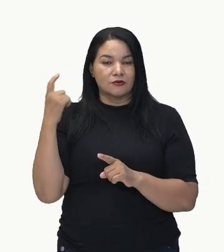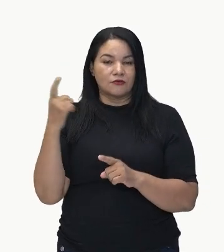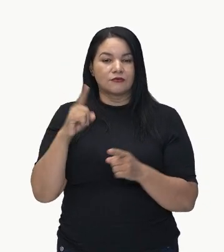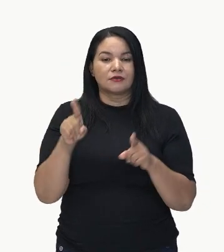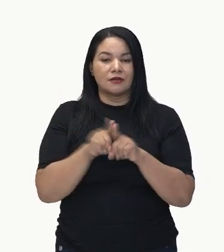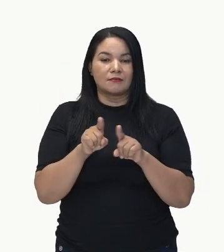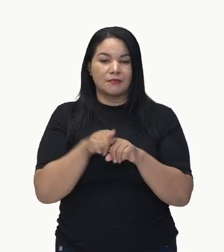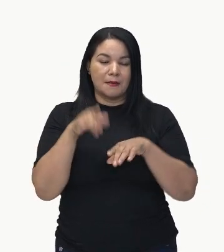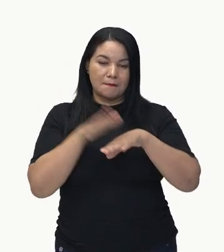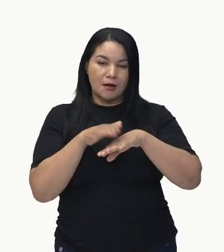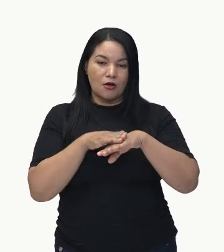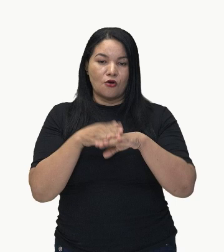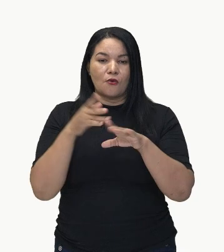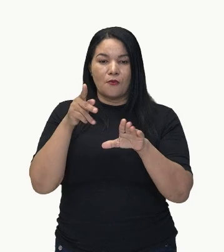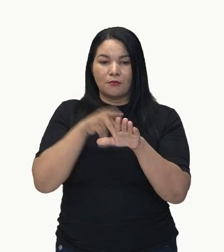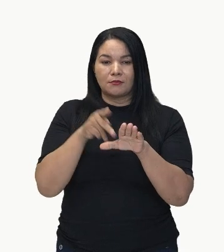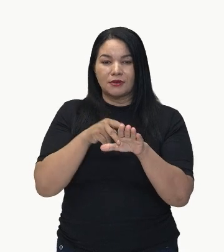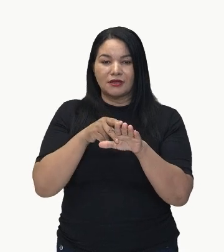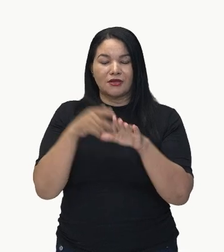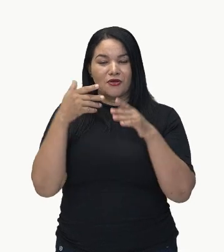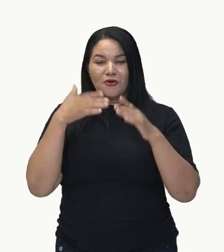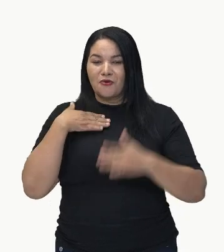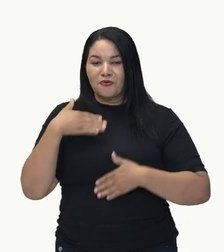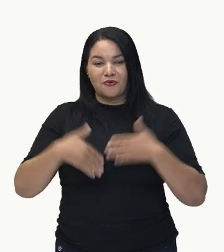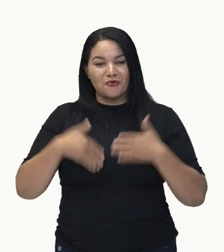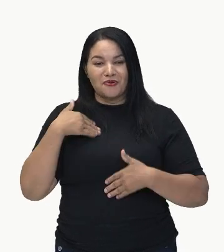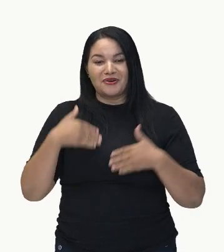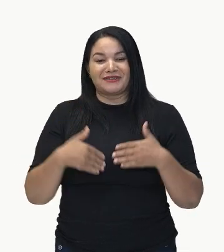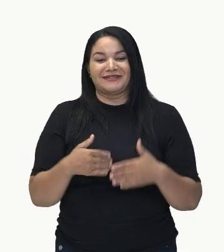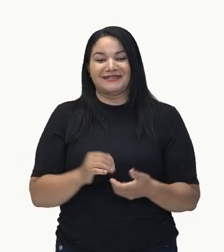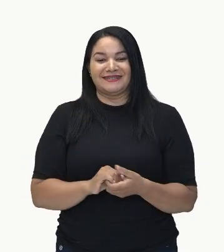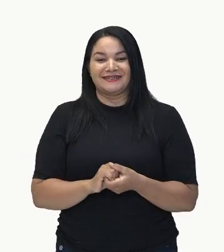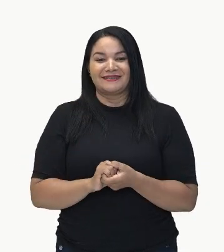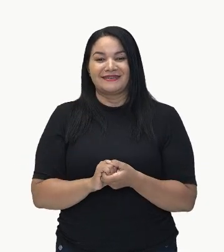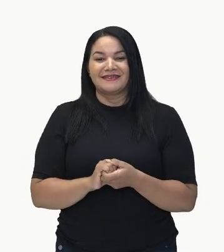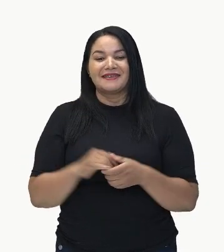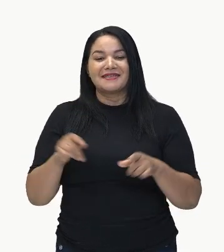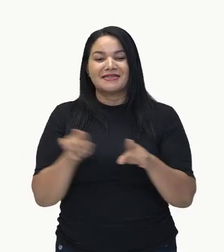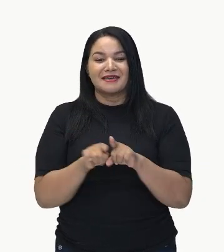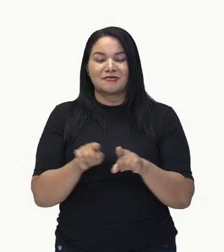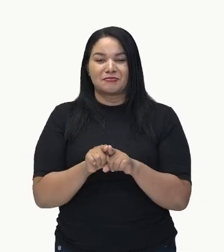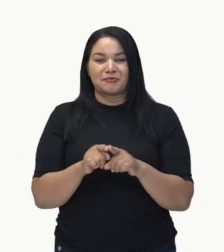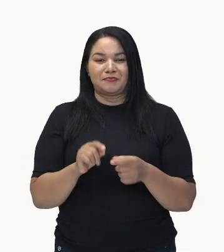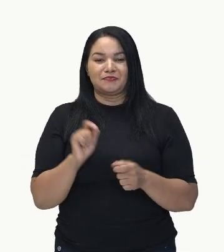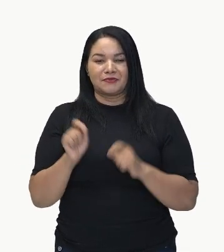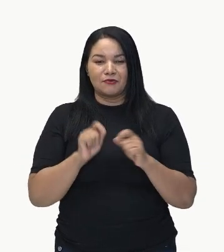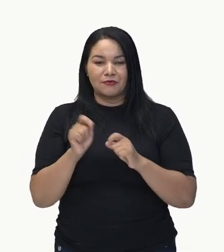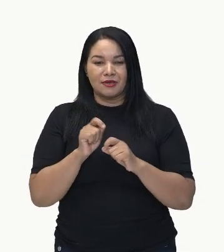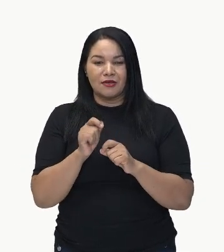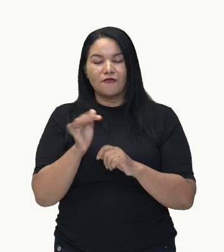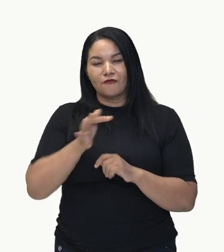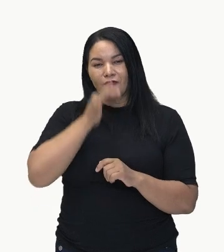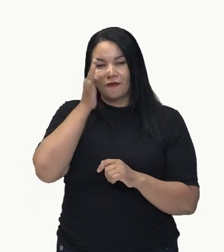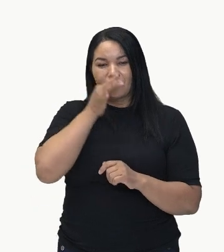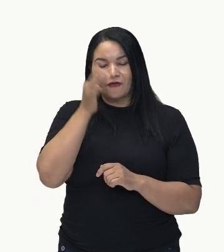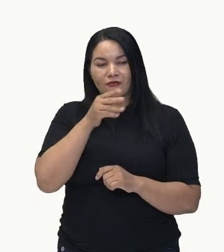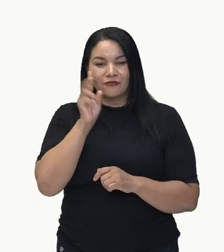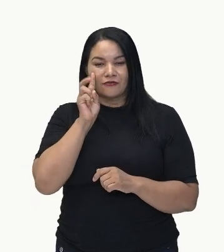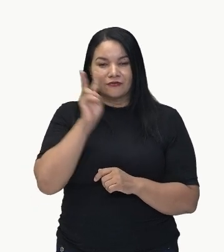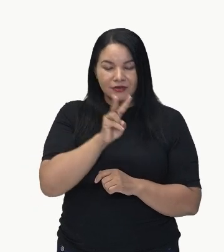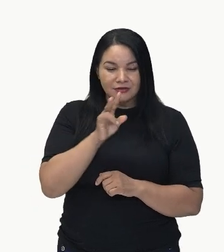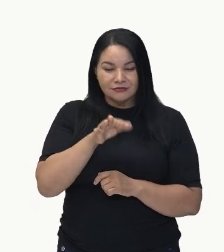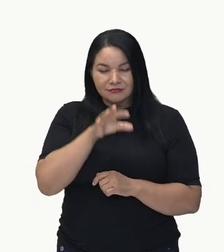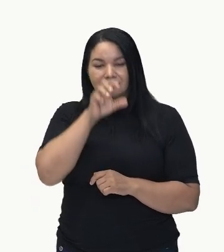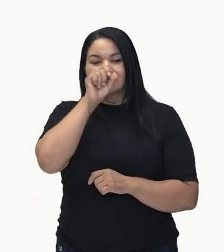o nariz e a boca. Pensar numa flor é vê-la e cheirá-la. E comer um fruto